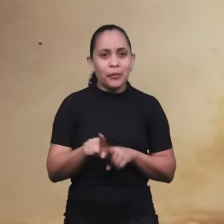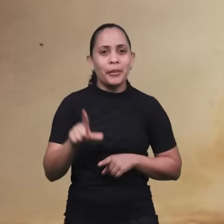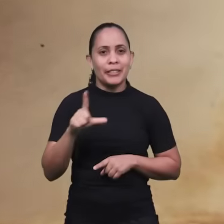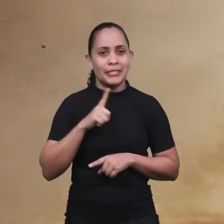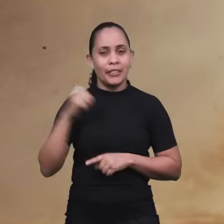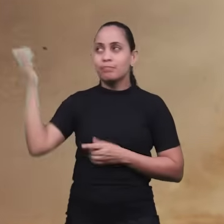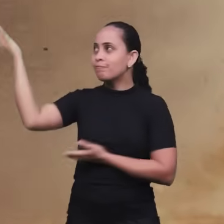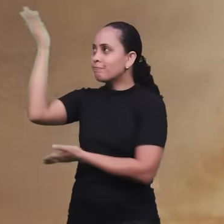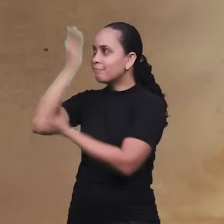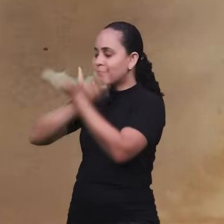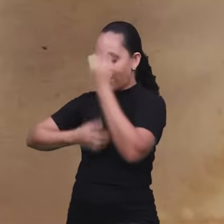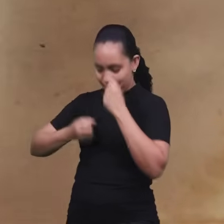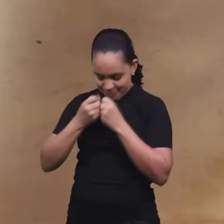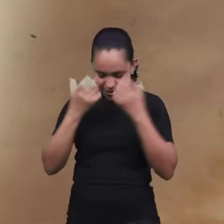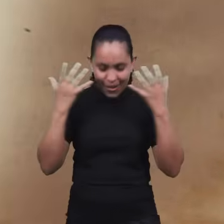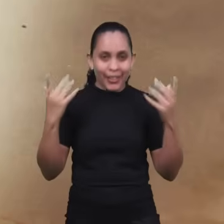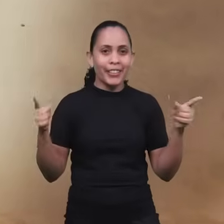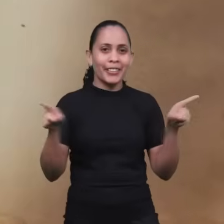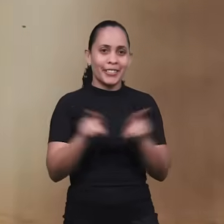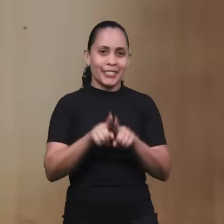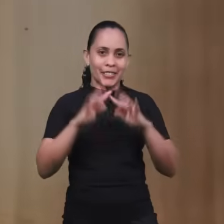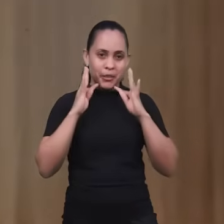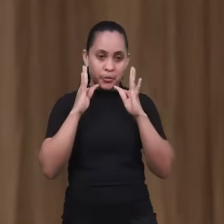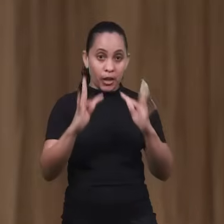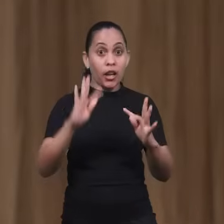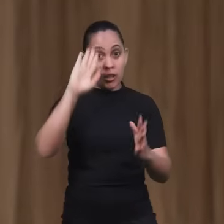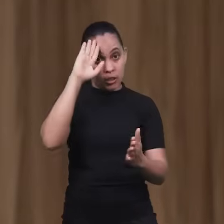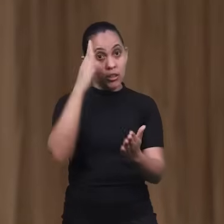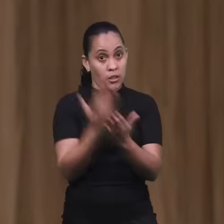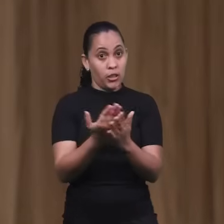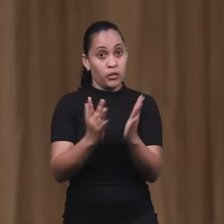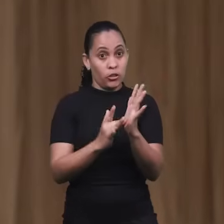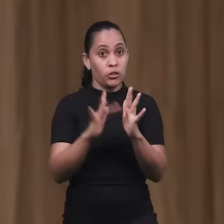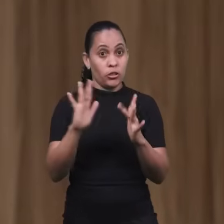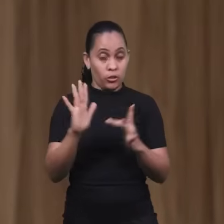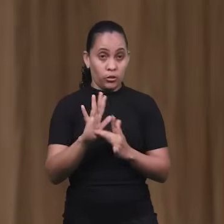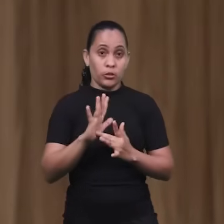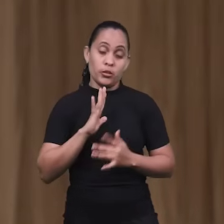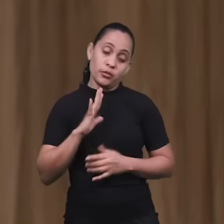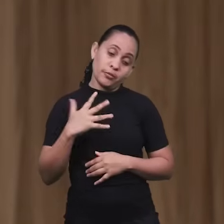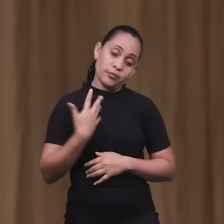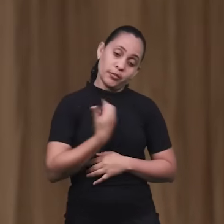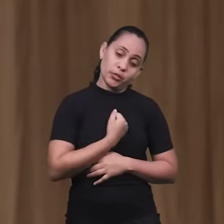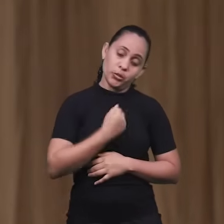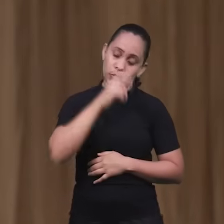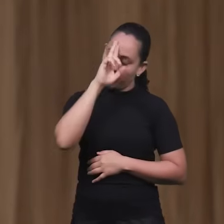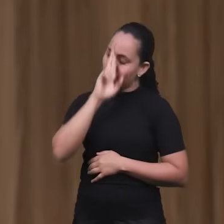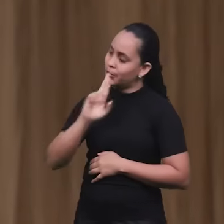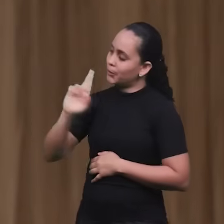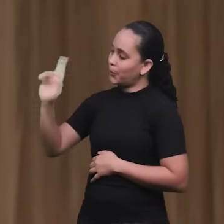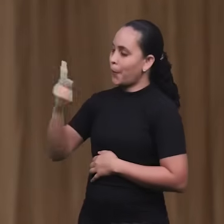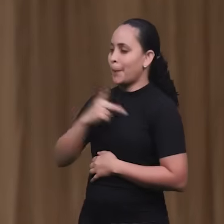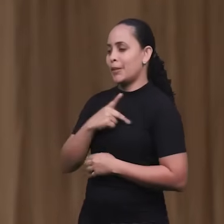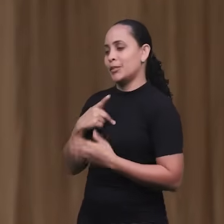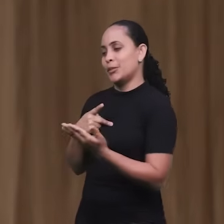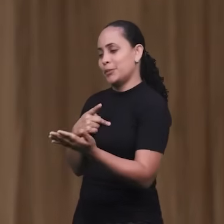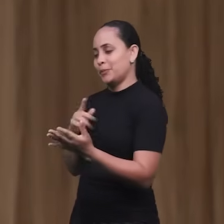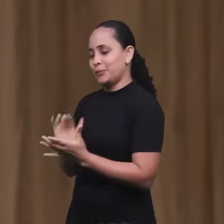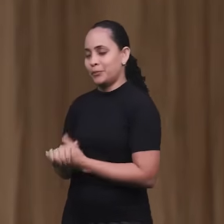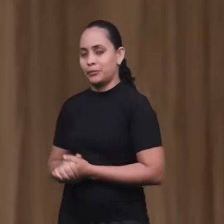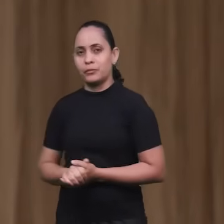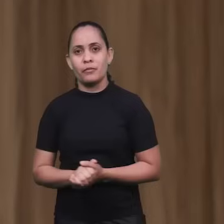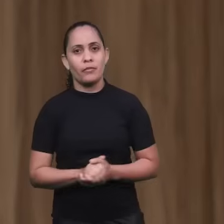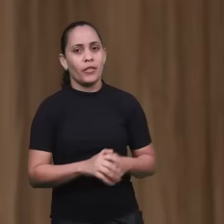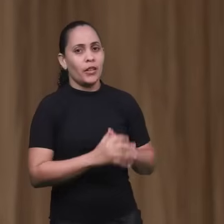vem ao mundo. Por isso, para que você seja luz no mundo, deve crer que Jesus